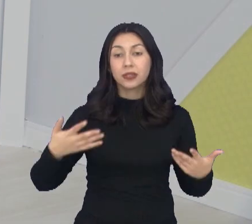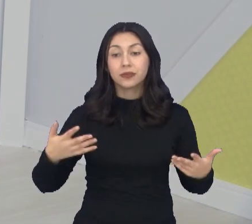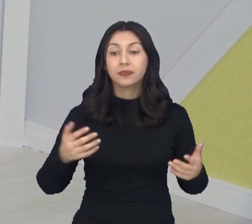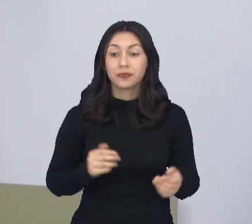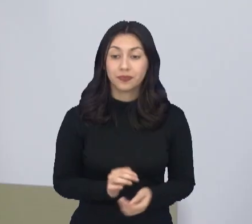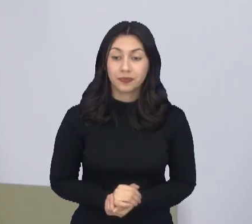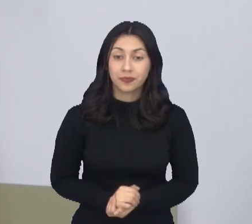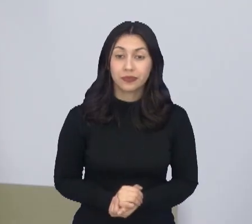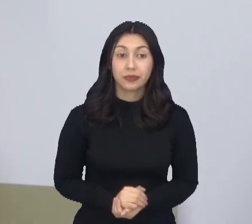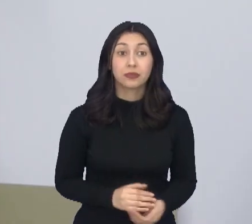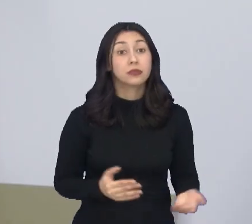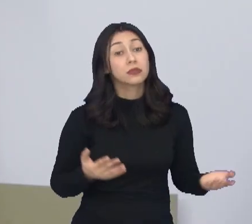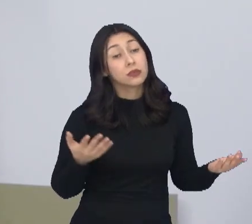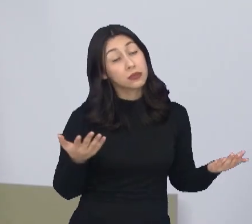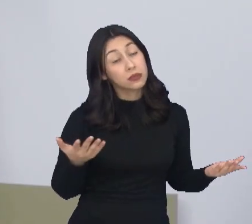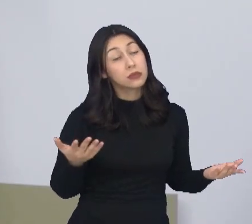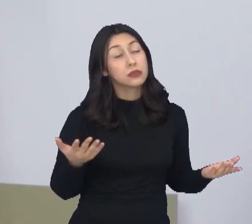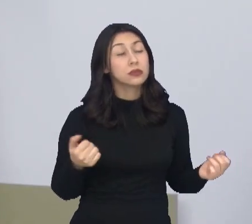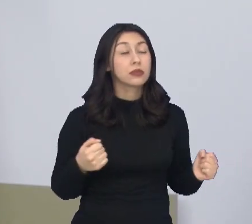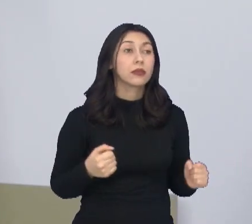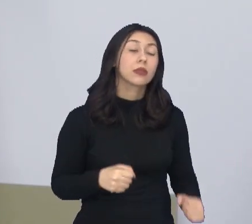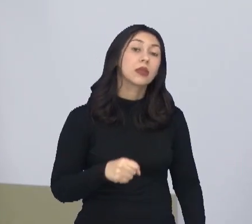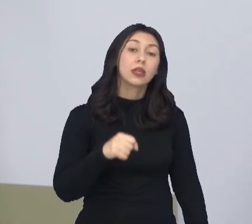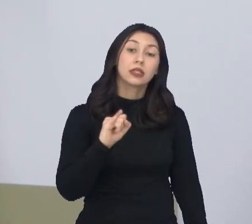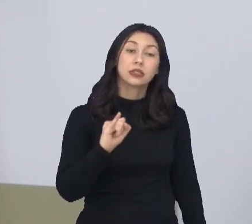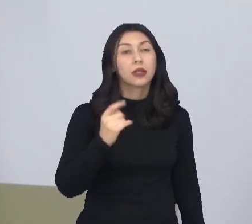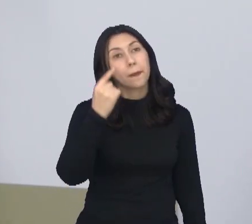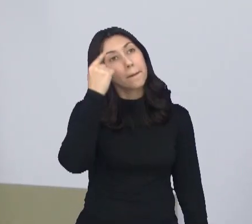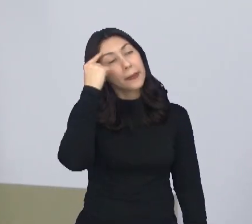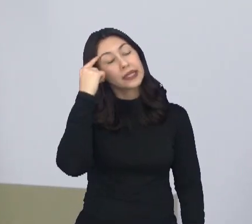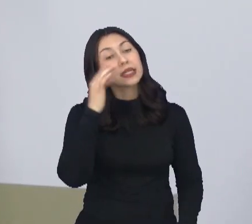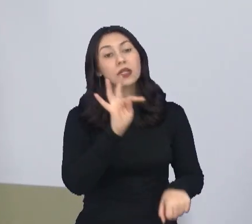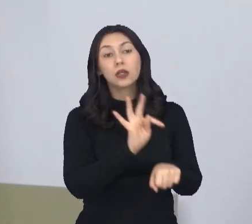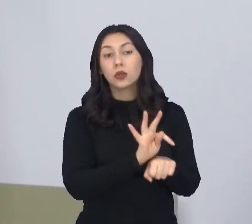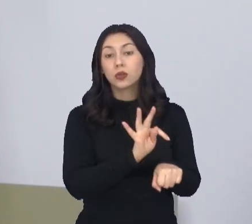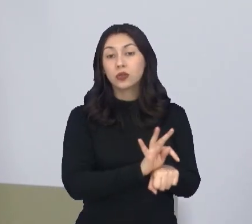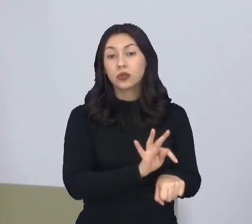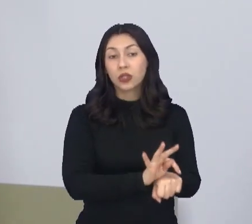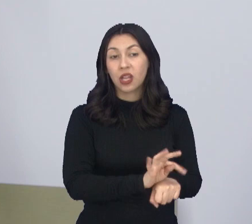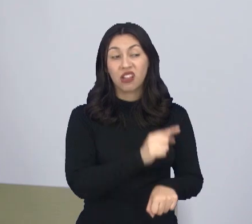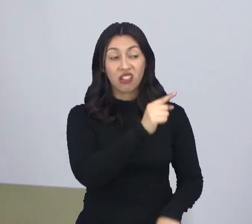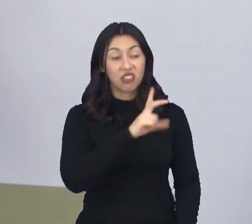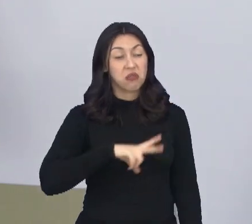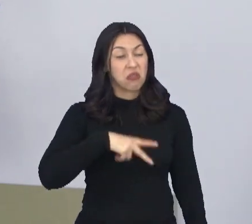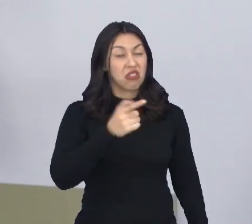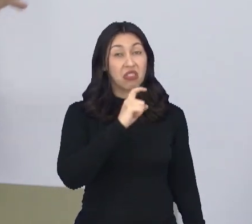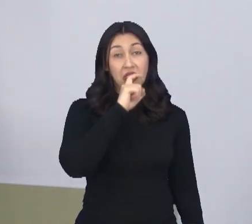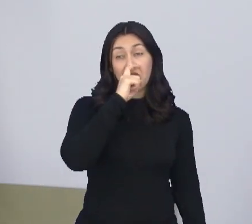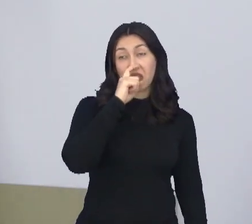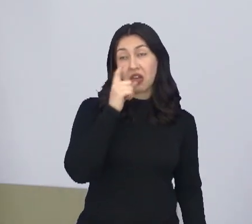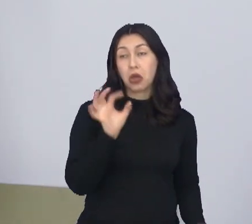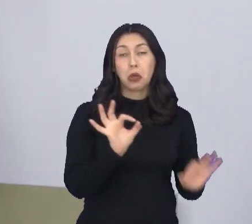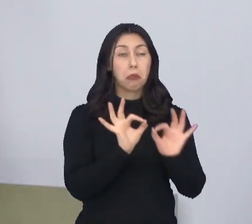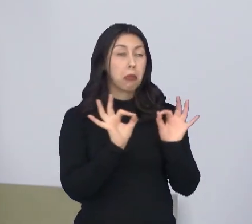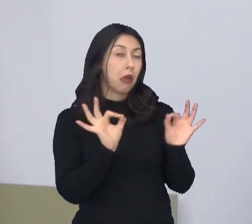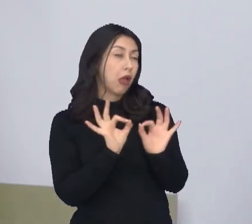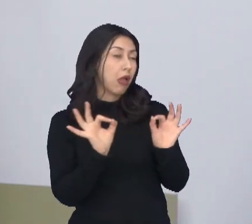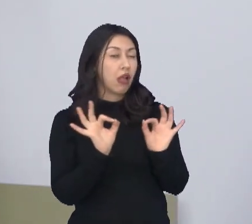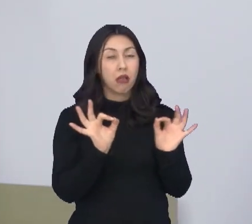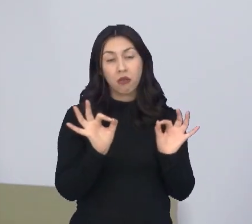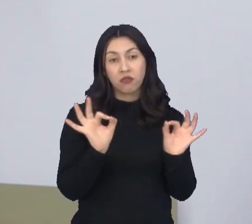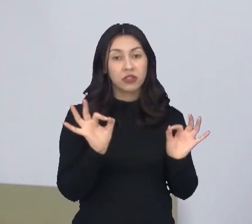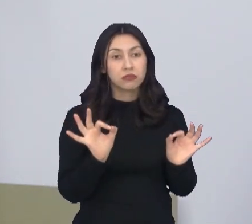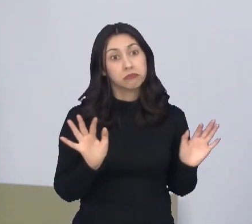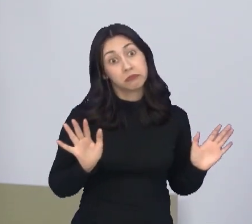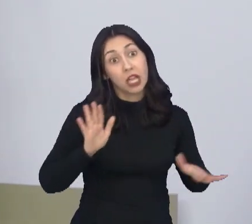pique. Mas se levar em conta que o técnico do nariz empinado lá da Portuguesa acha que tá tudo numa boa, né? Então vai que